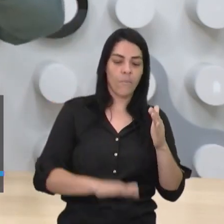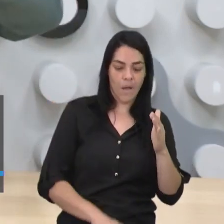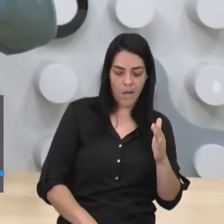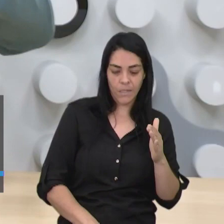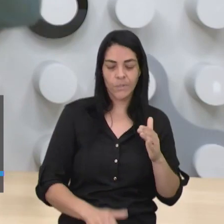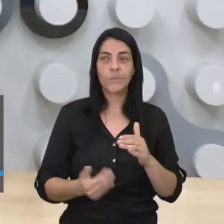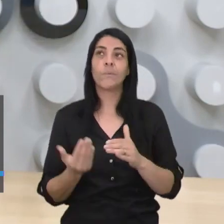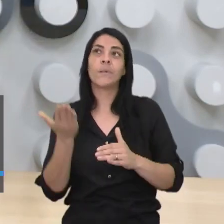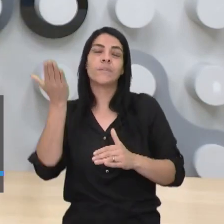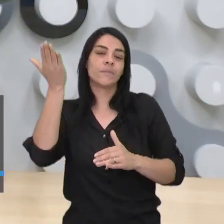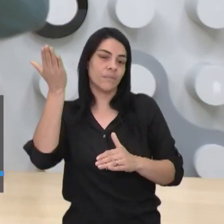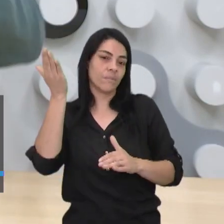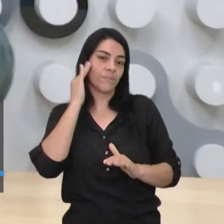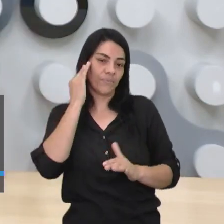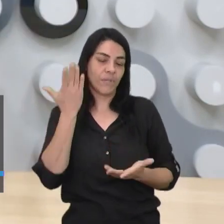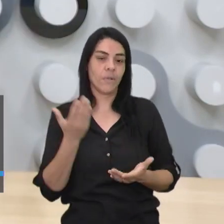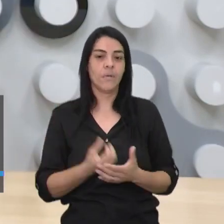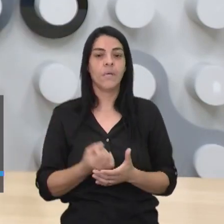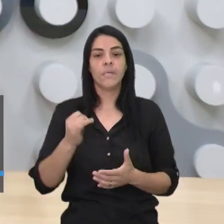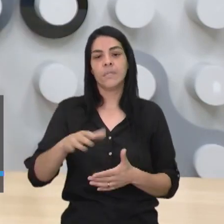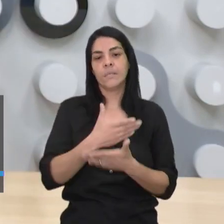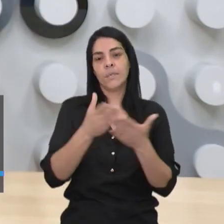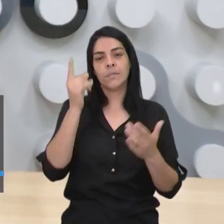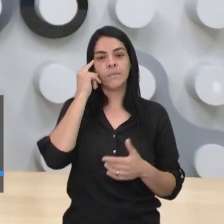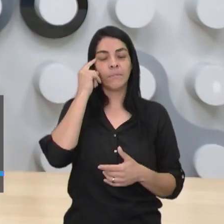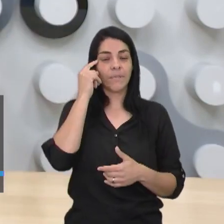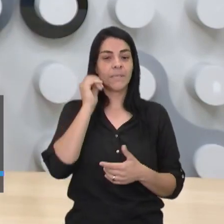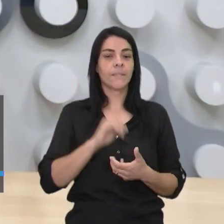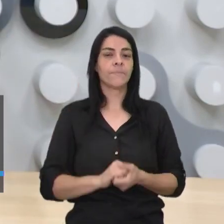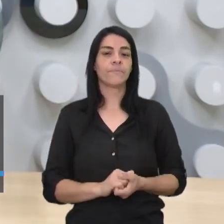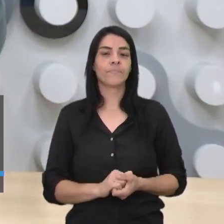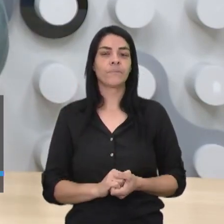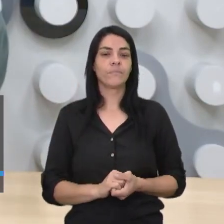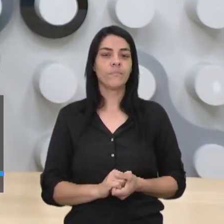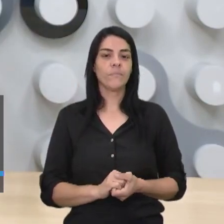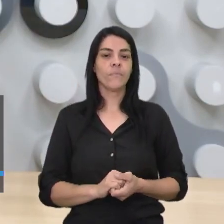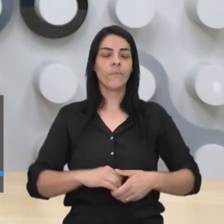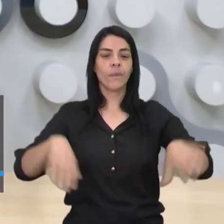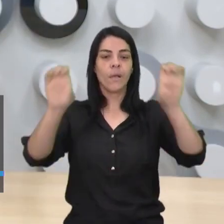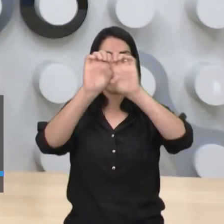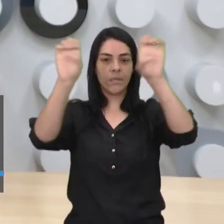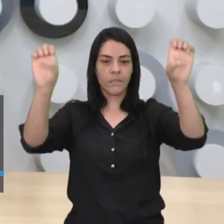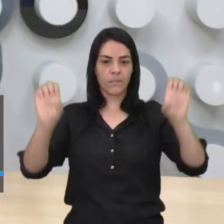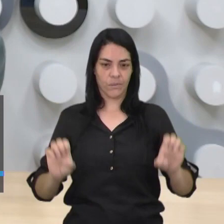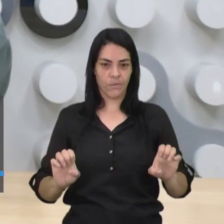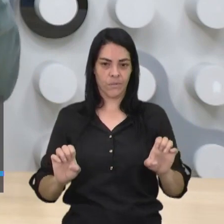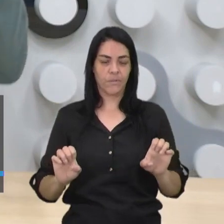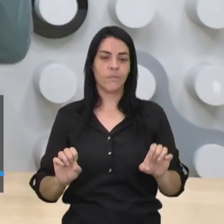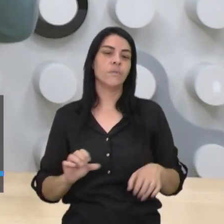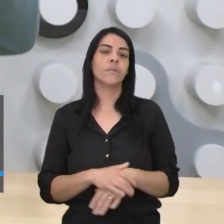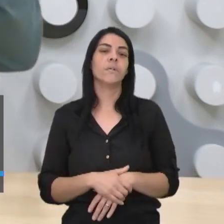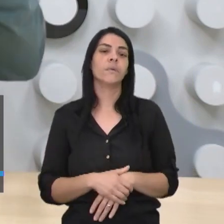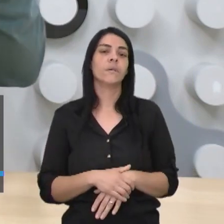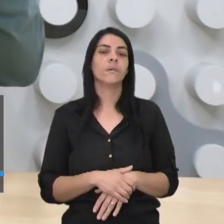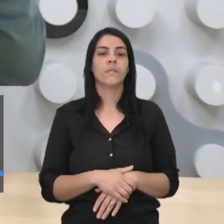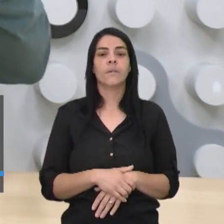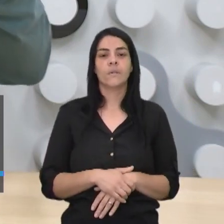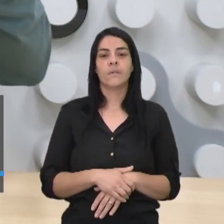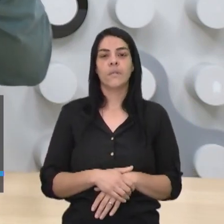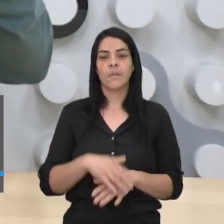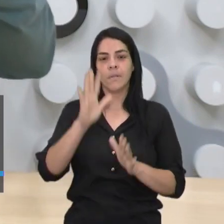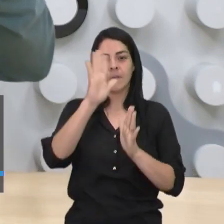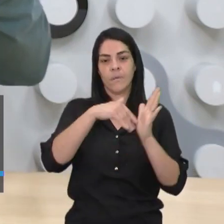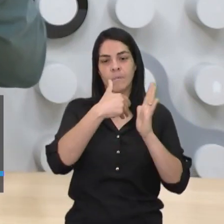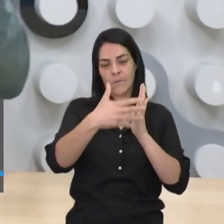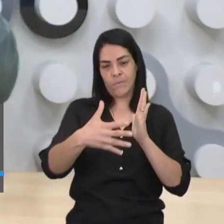para baixo assim. Então, se a gente pensar que a estrutura metálica sobre a qual a plataforma está de